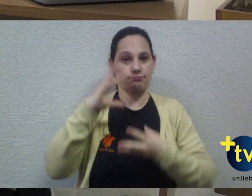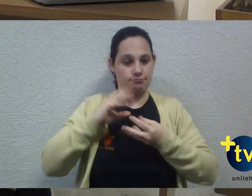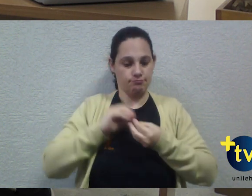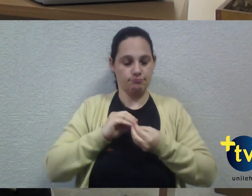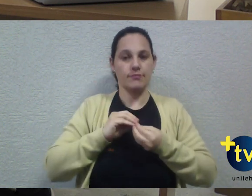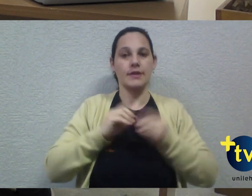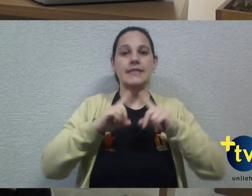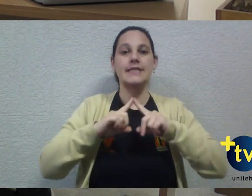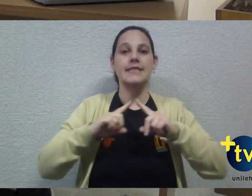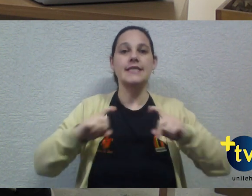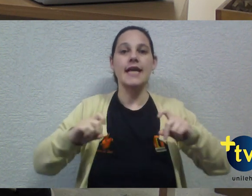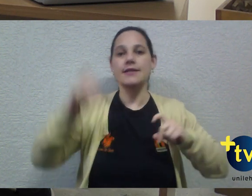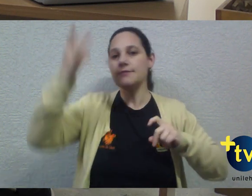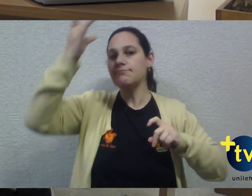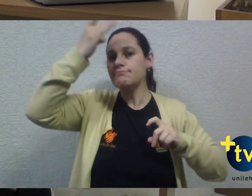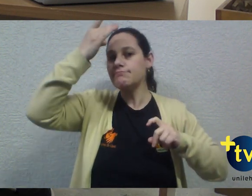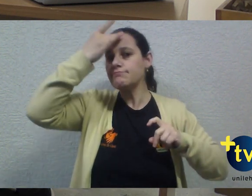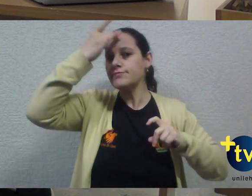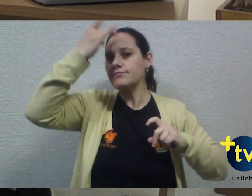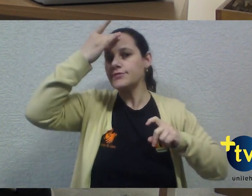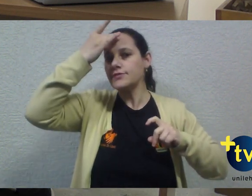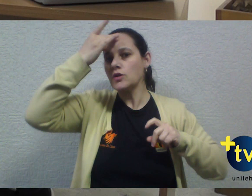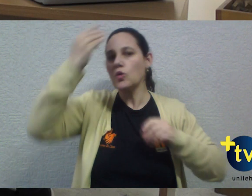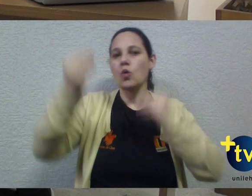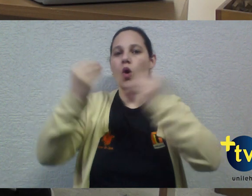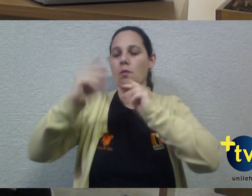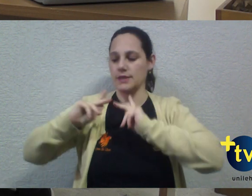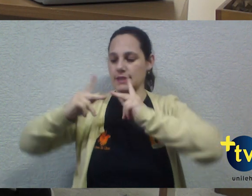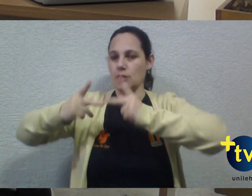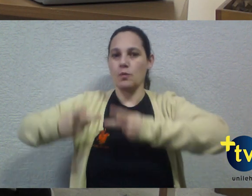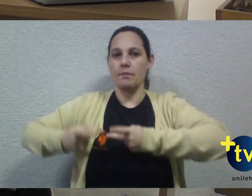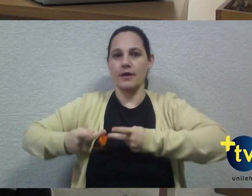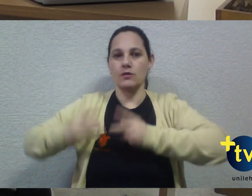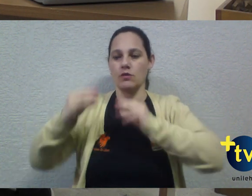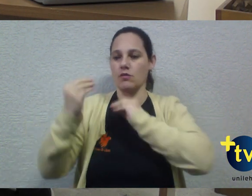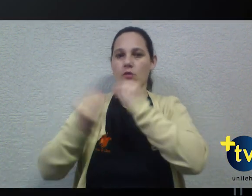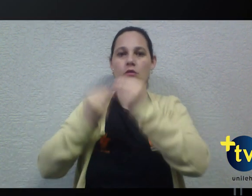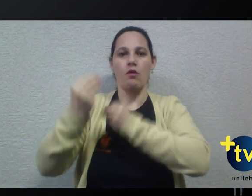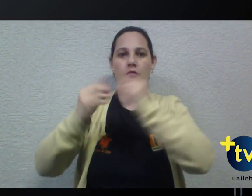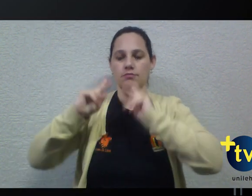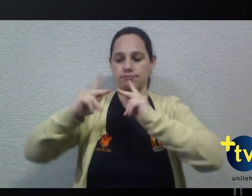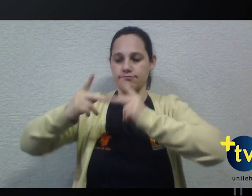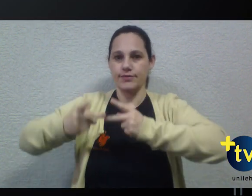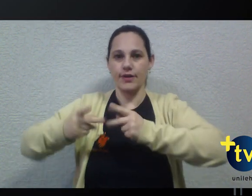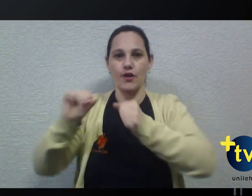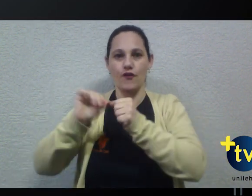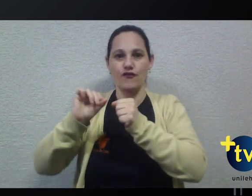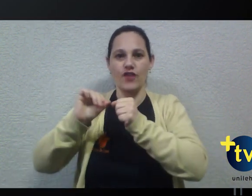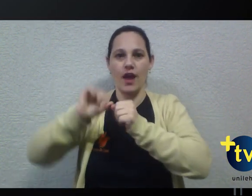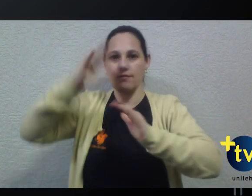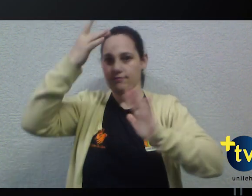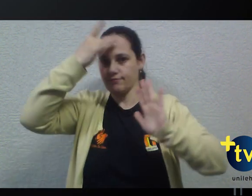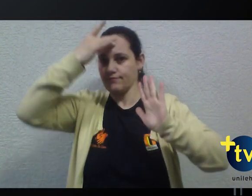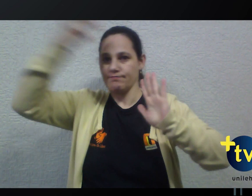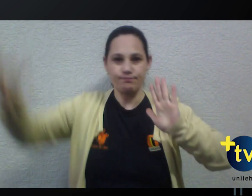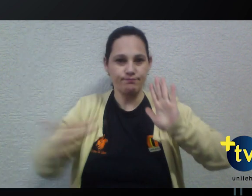ciência cognitiva, saber como que funciona o comportamento do ser humano, para você justamente designar as funções da